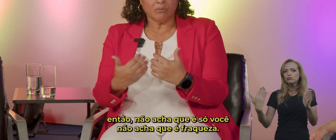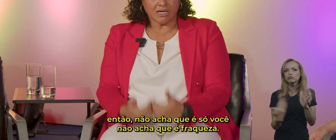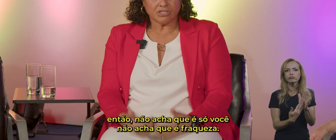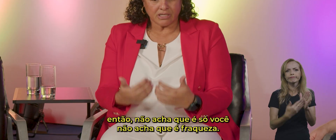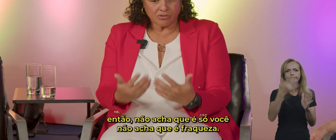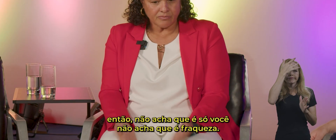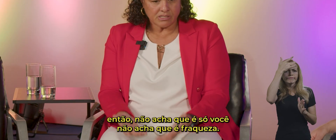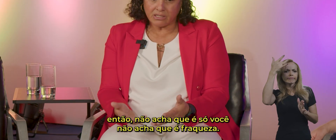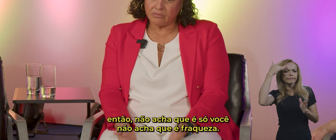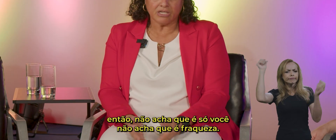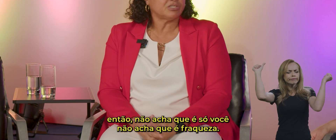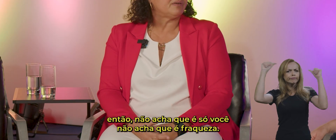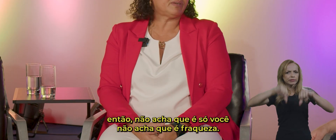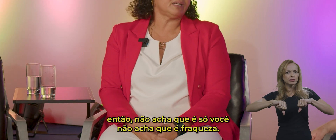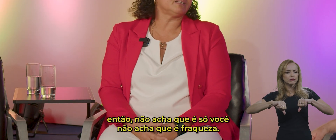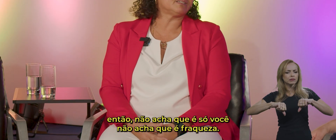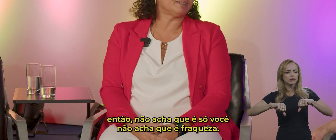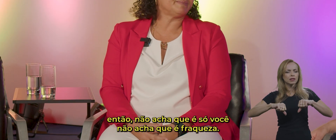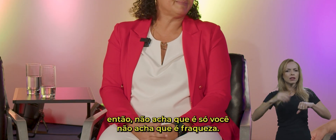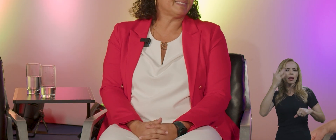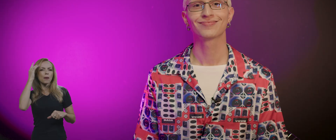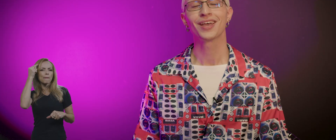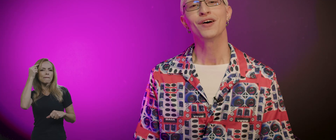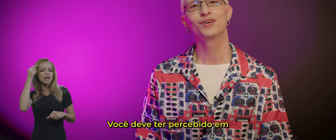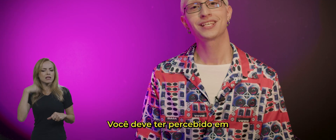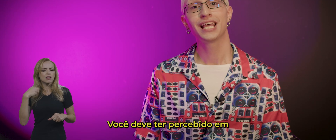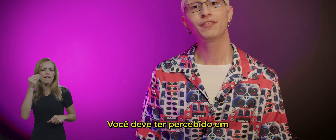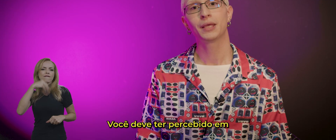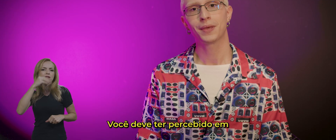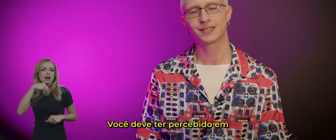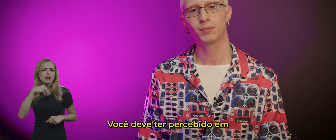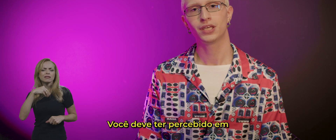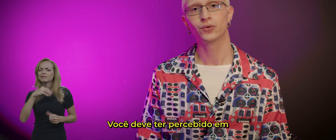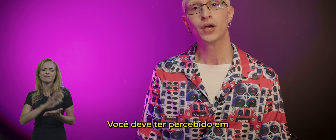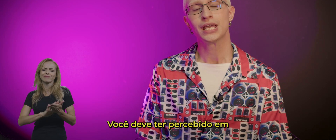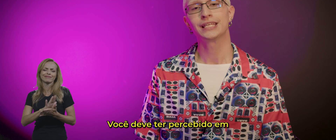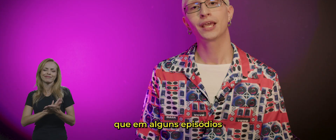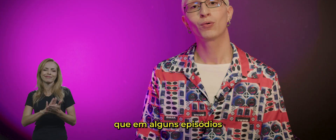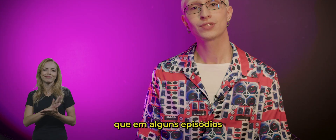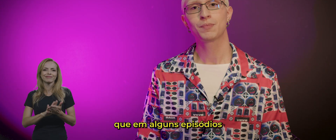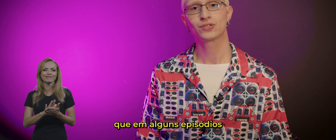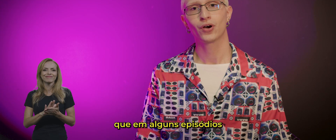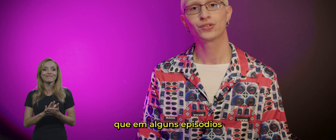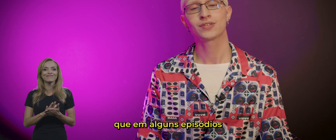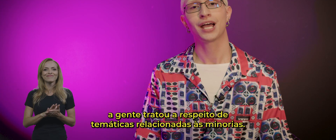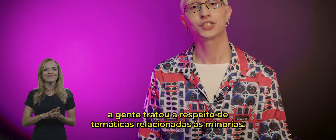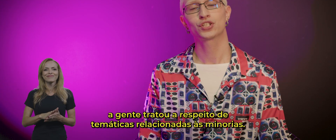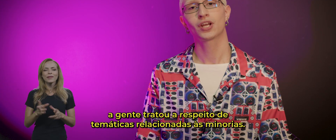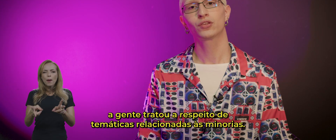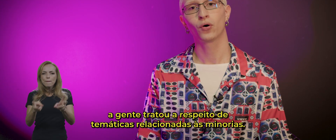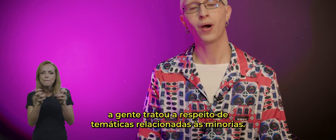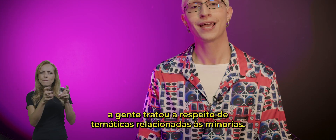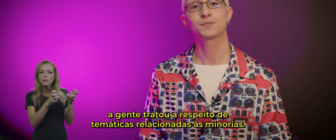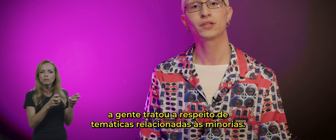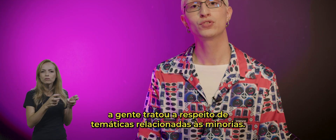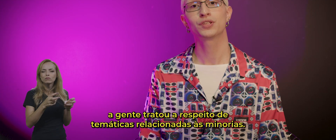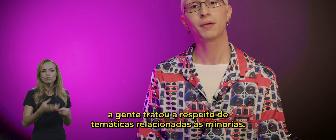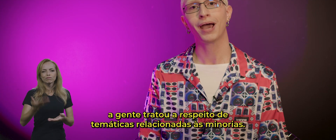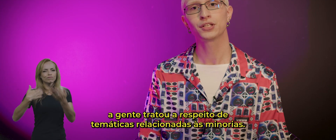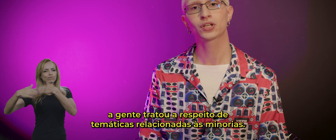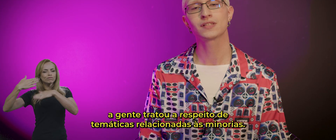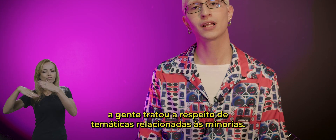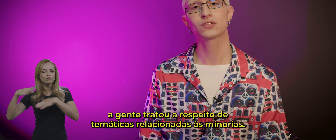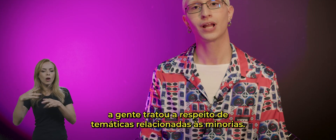Então não acha que é só você e não acha que é fraqueza. Você deve ter percebido em que em alguns episódios a gente tratou a respeito